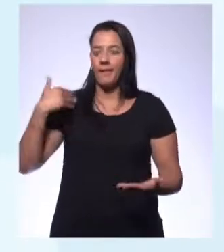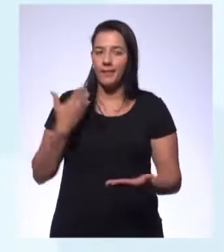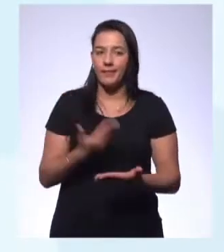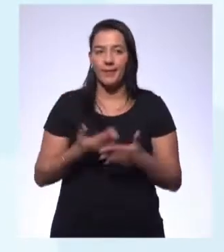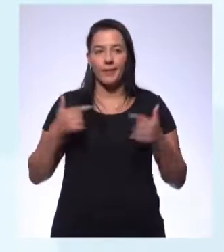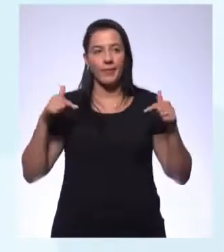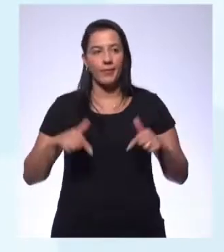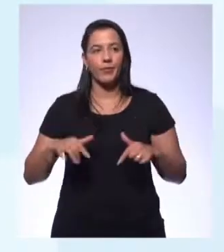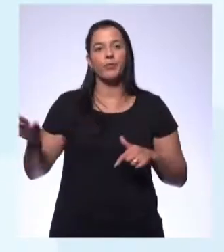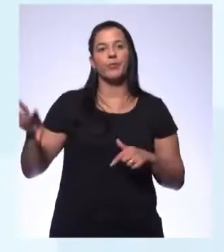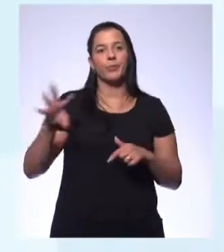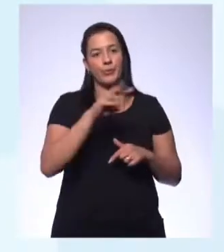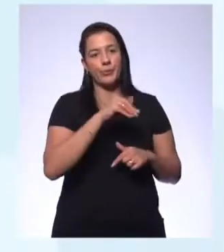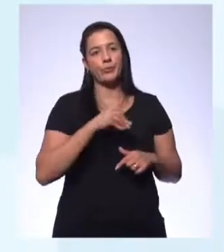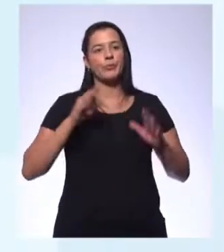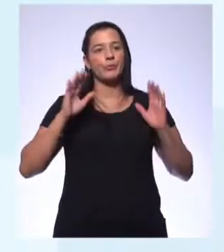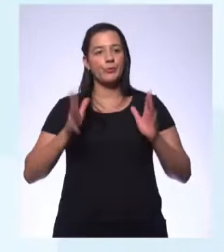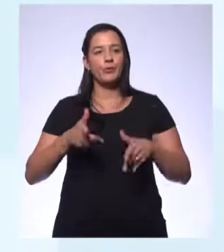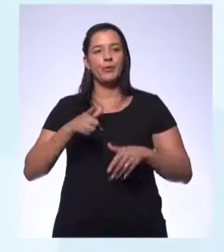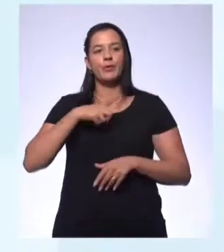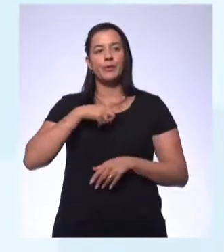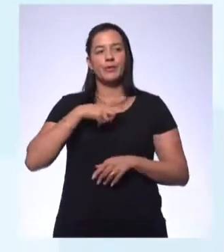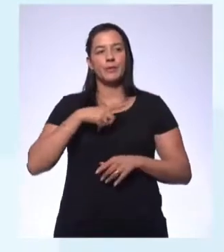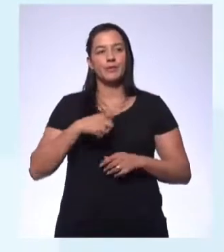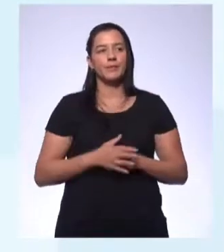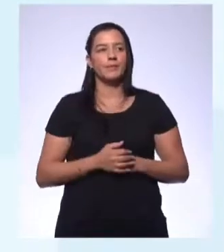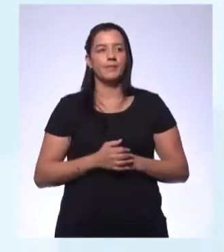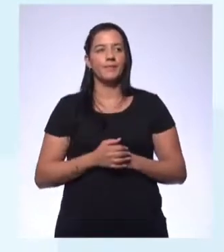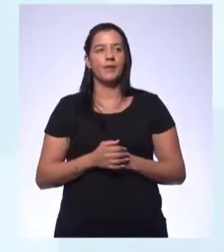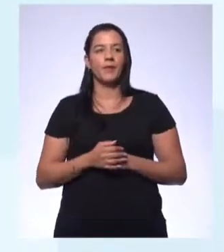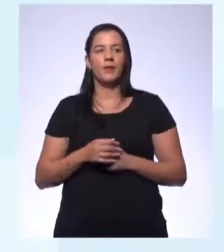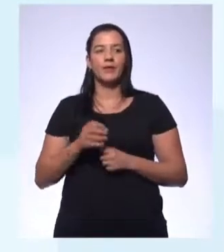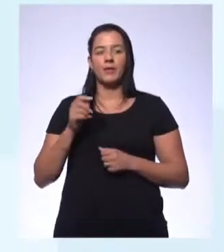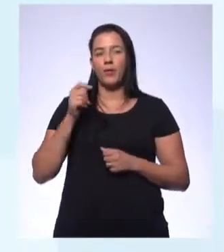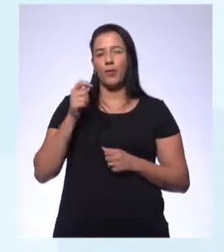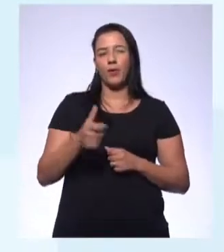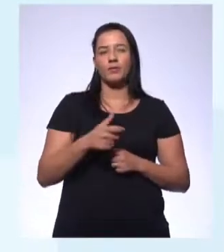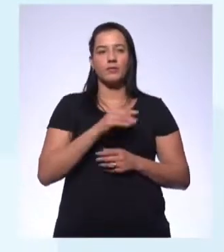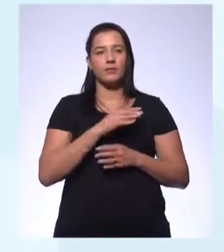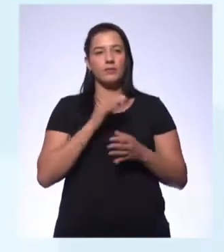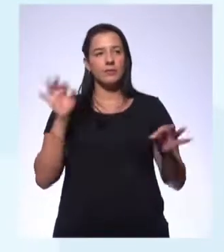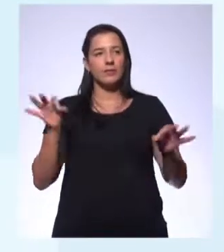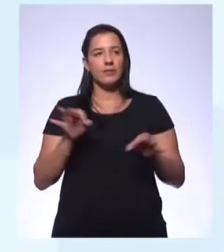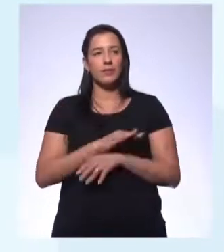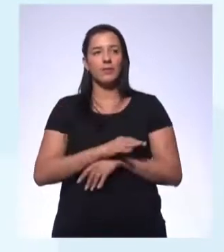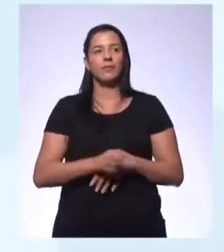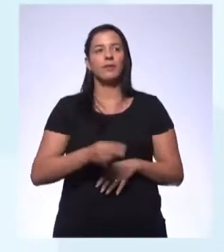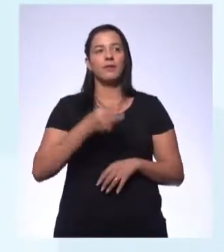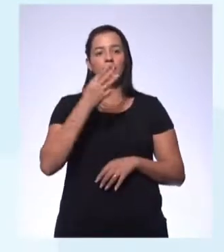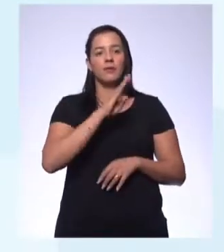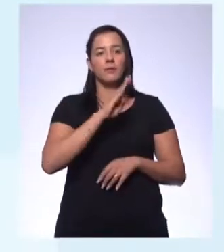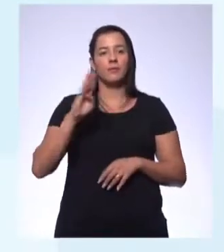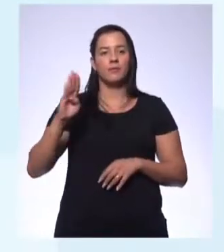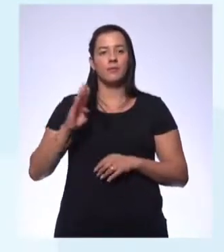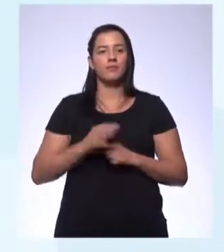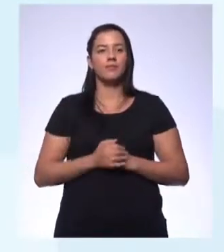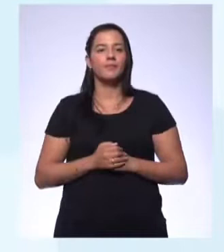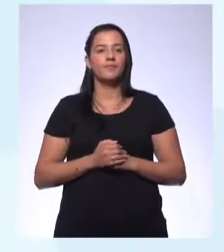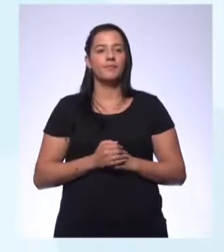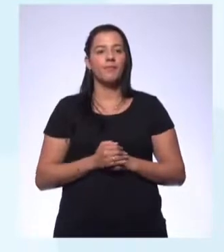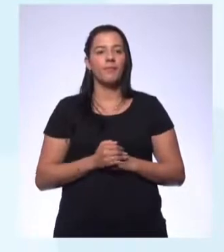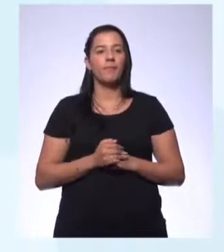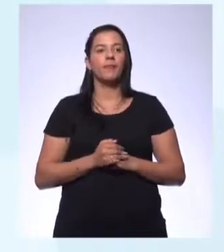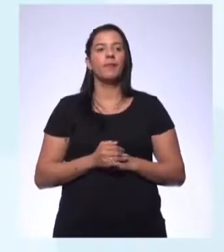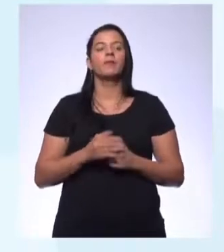campeonato, todo mundo já tem aí o caderno do aluno, né? Que nós já estamos aí terminando o terceiro bimestre, graças a Deus. E vocês